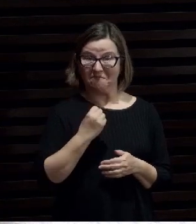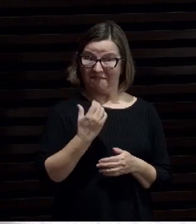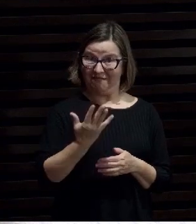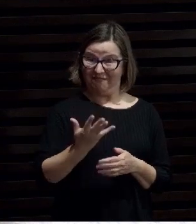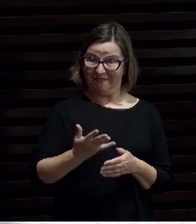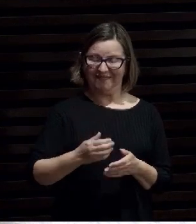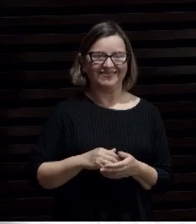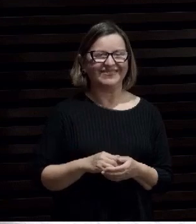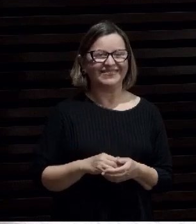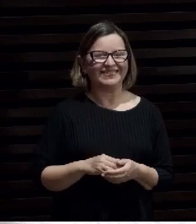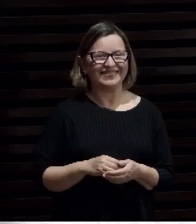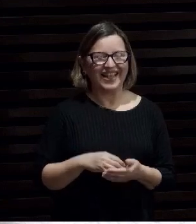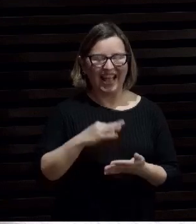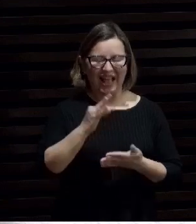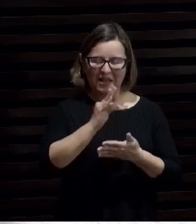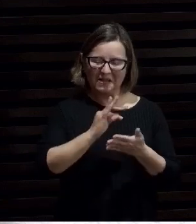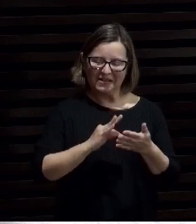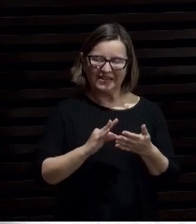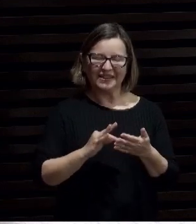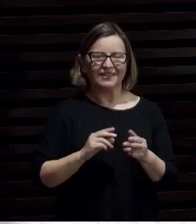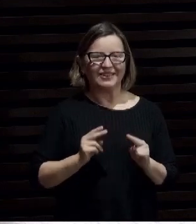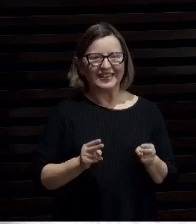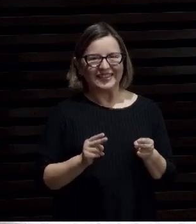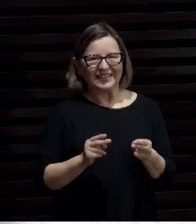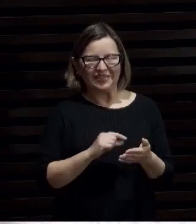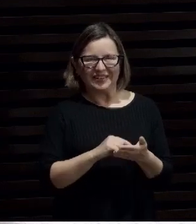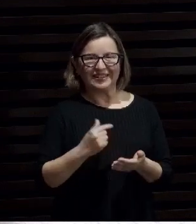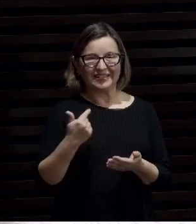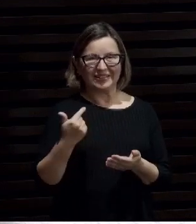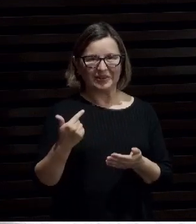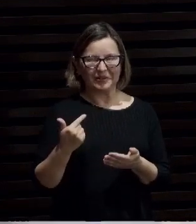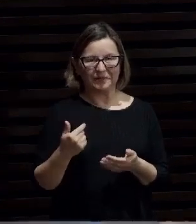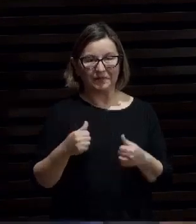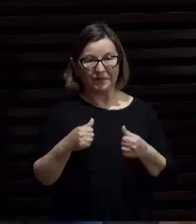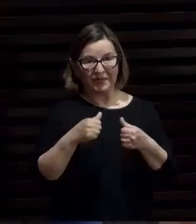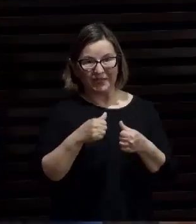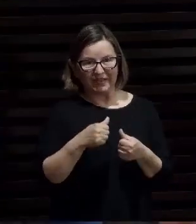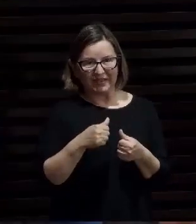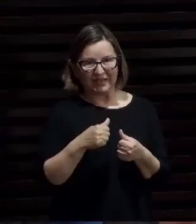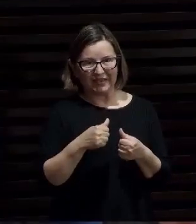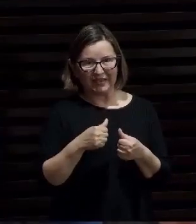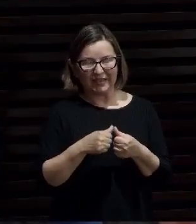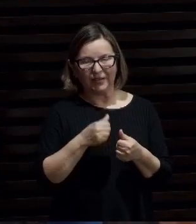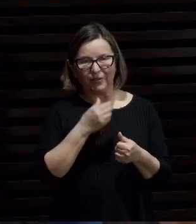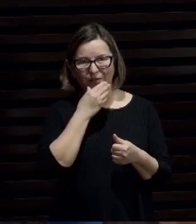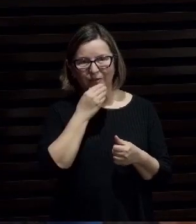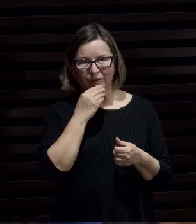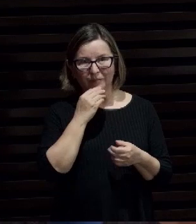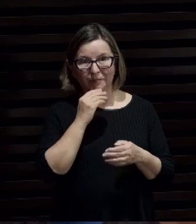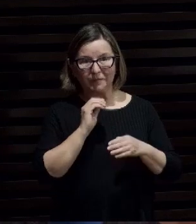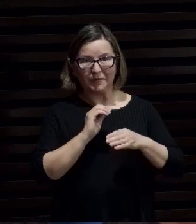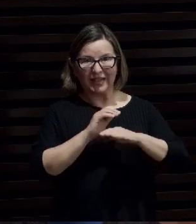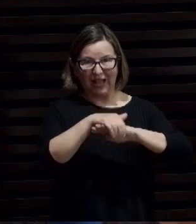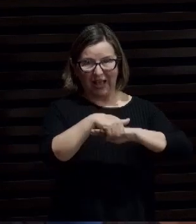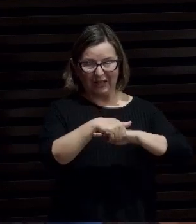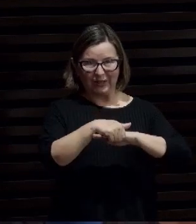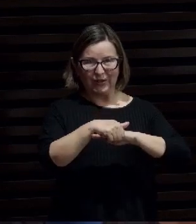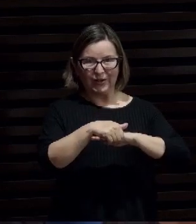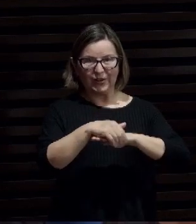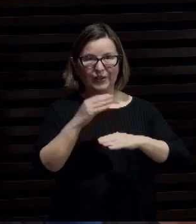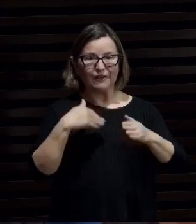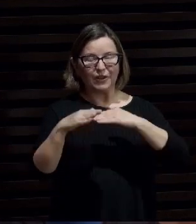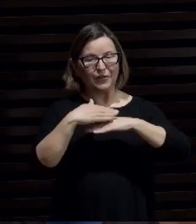E aí o texto segue dizendo o quê no versículo 2? Este de noite foi ter com Jesus e lhe